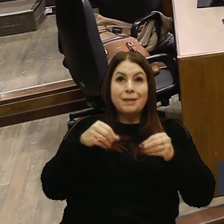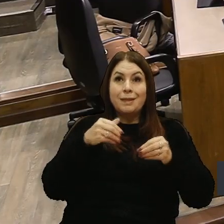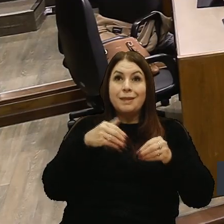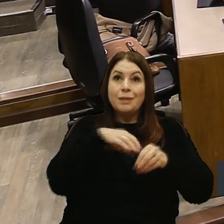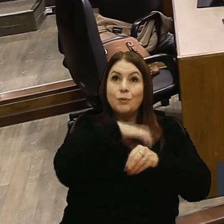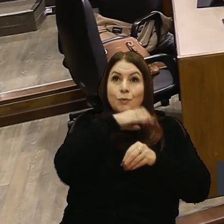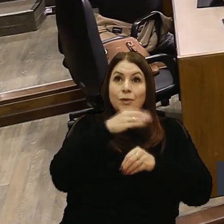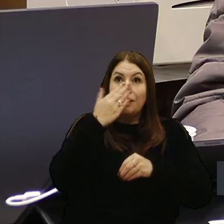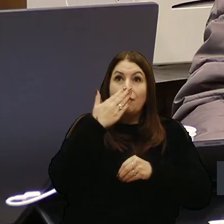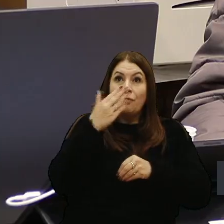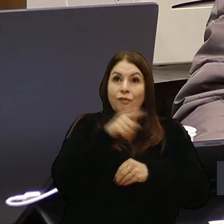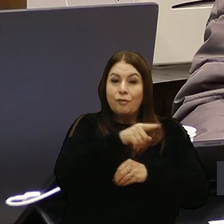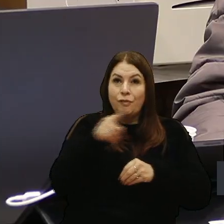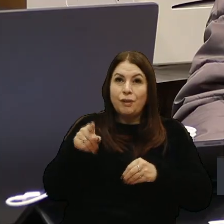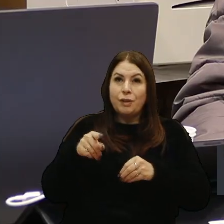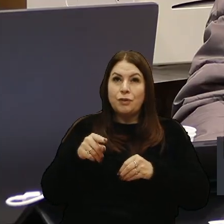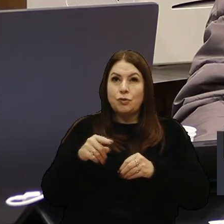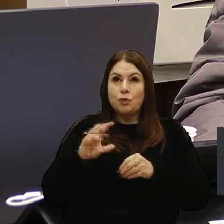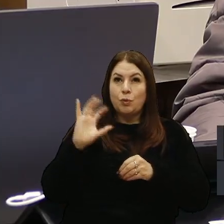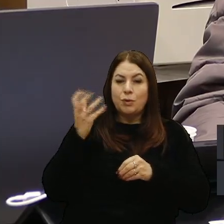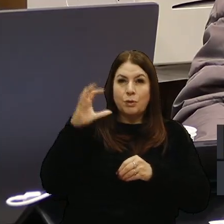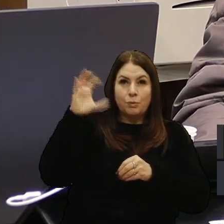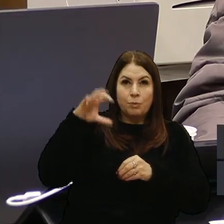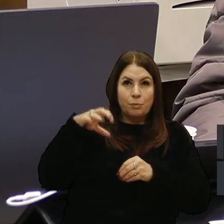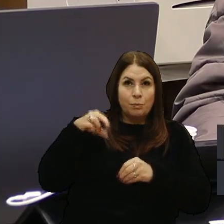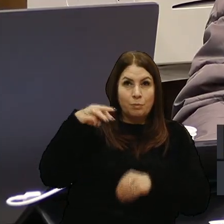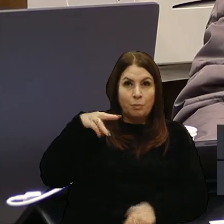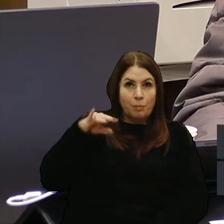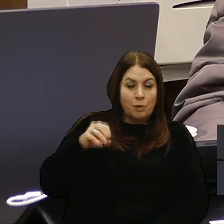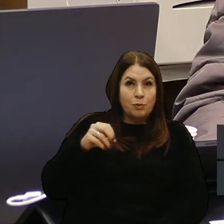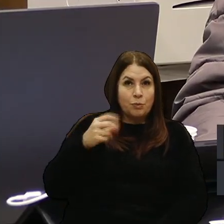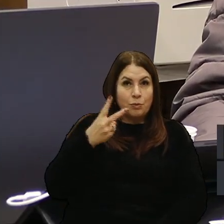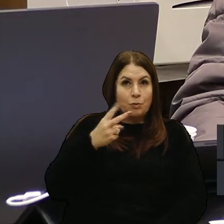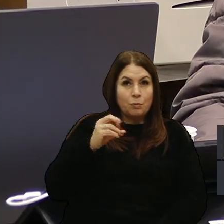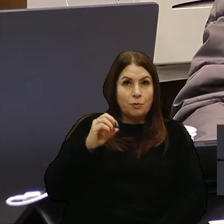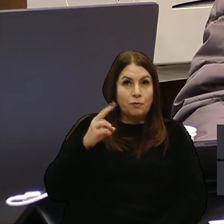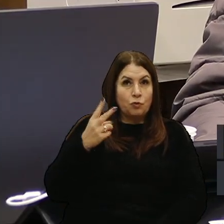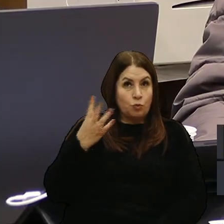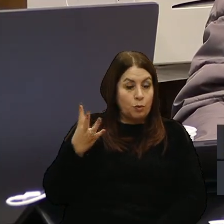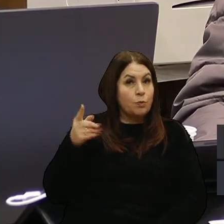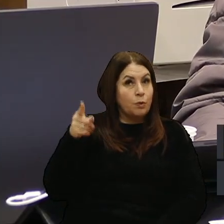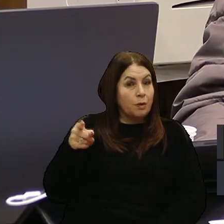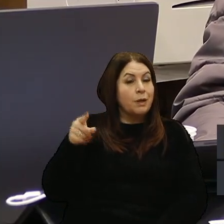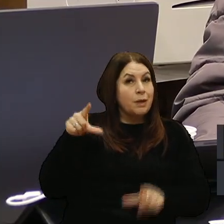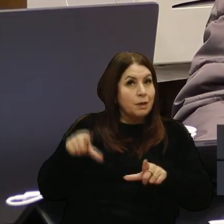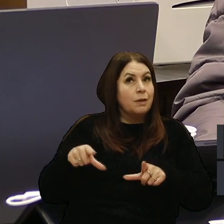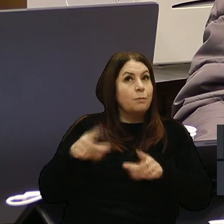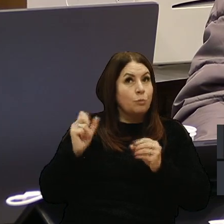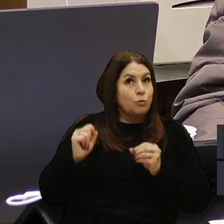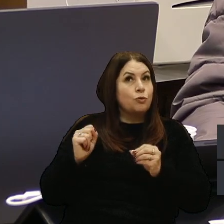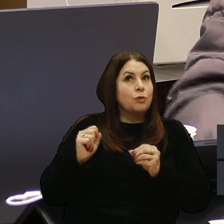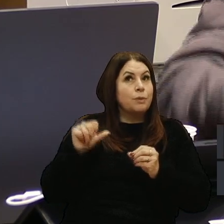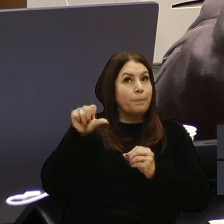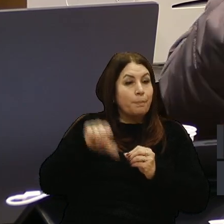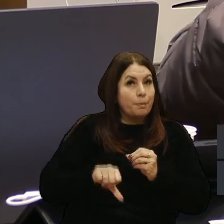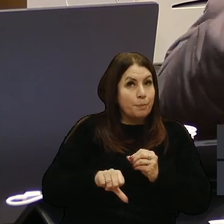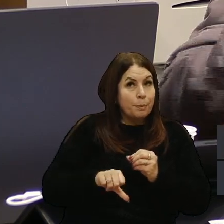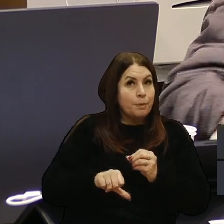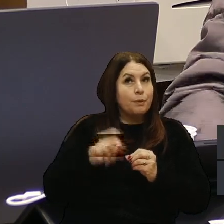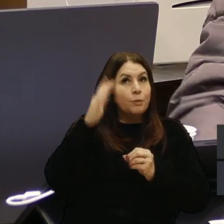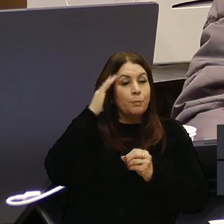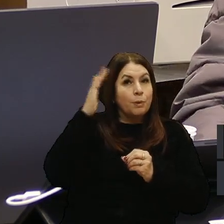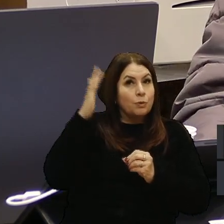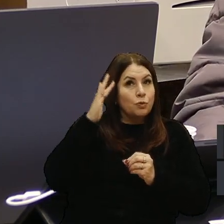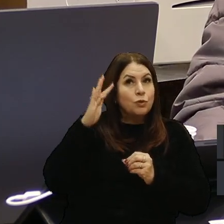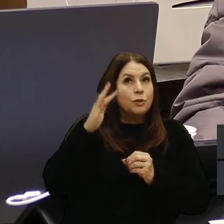frente, quando das tragédias de maio de 2024, também precisa ser lembrada. Ali é uma situação que podia ter sido muito pior. O senhor imagina